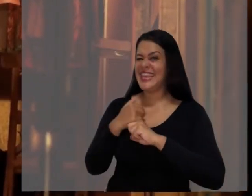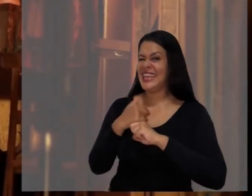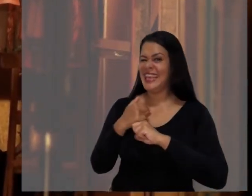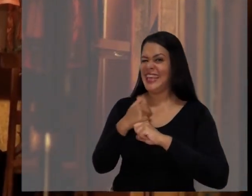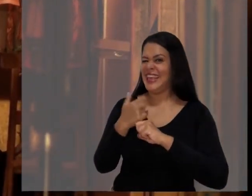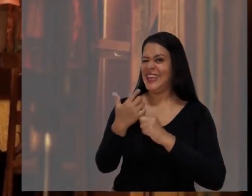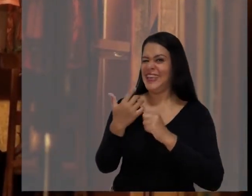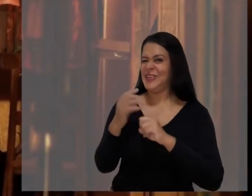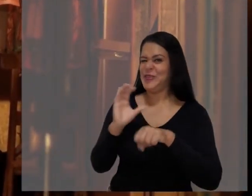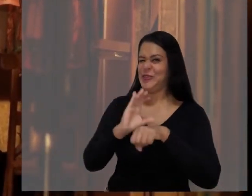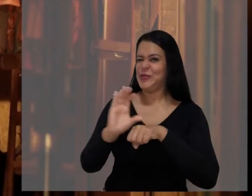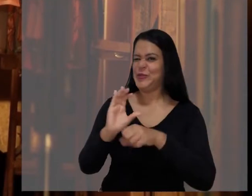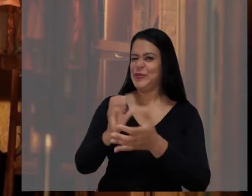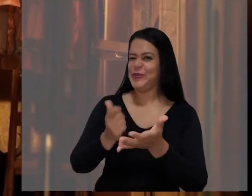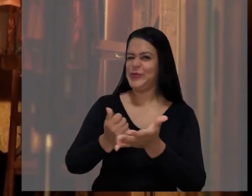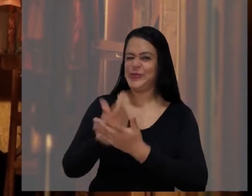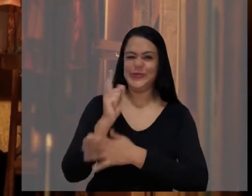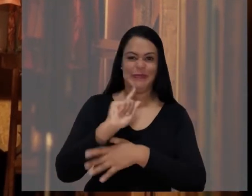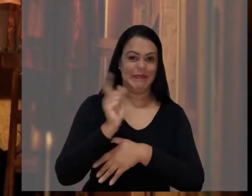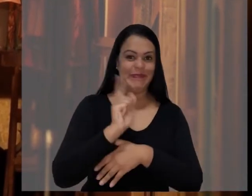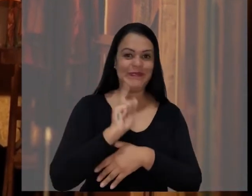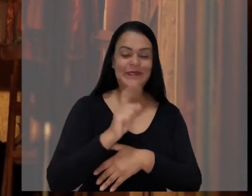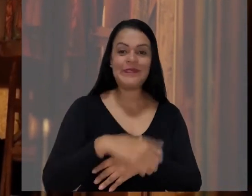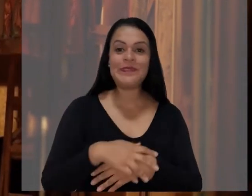Eu acho que eu não compraria.